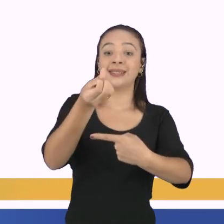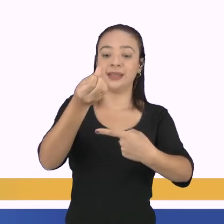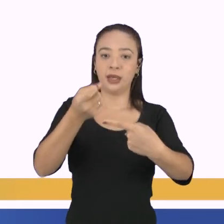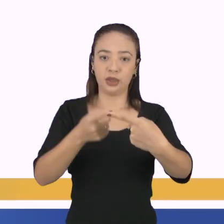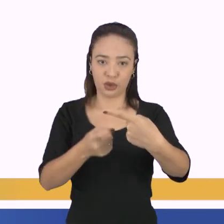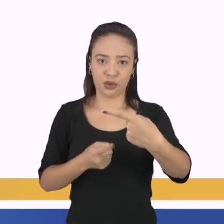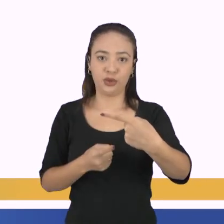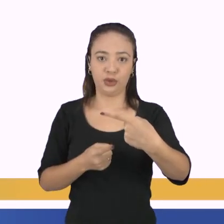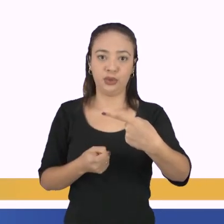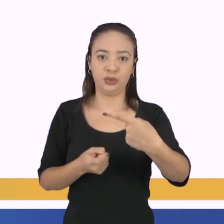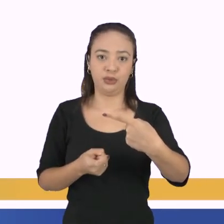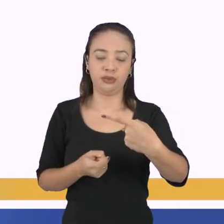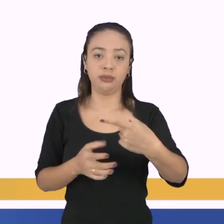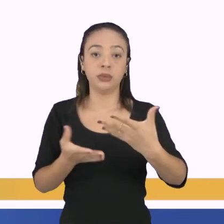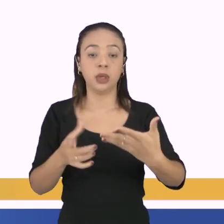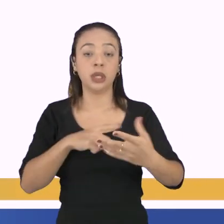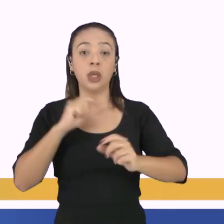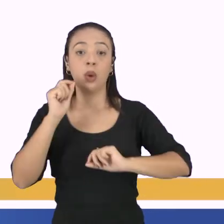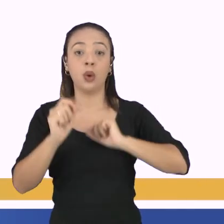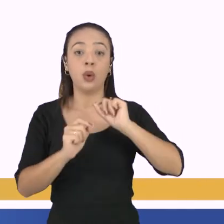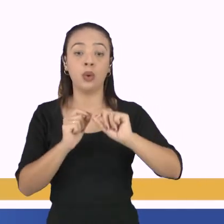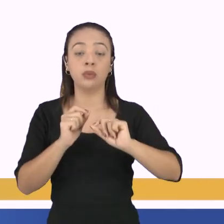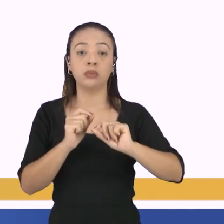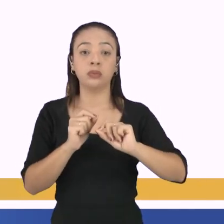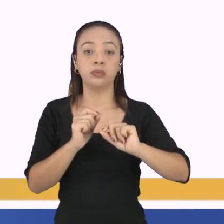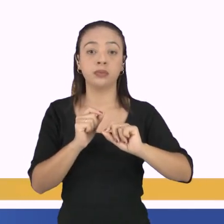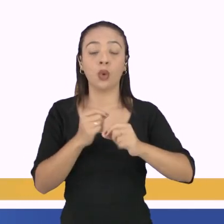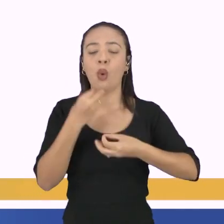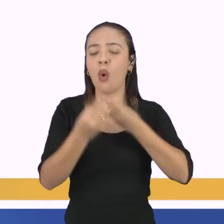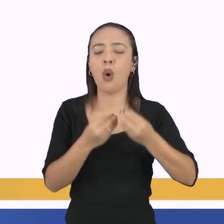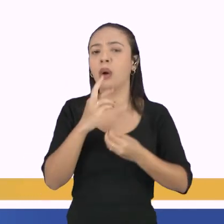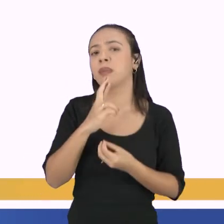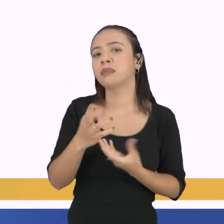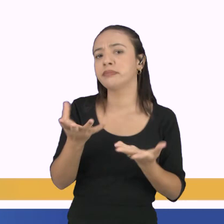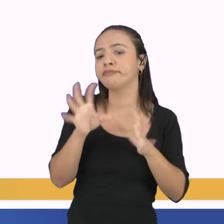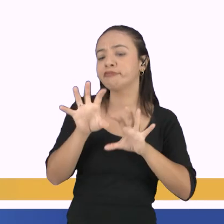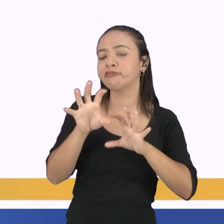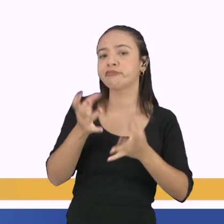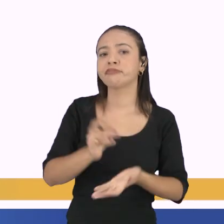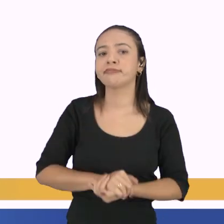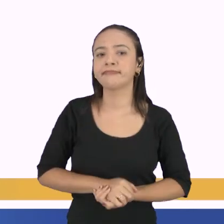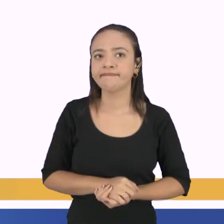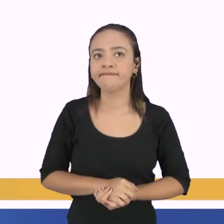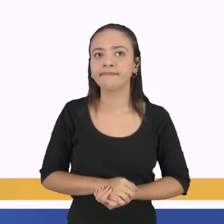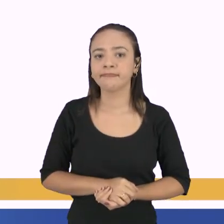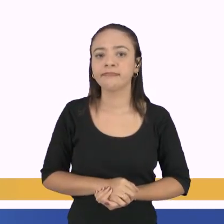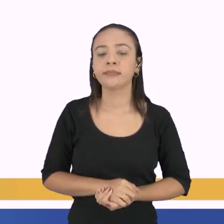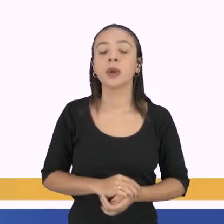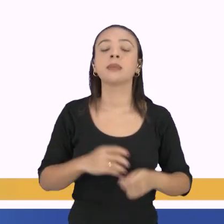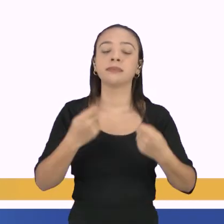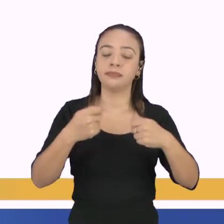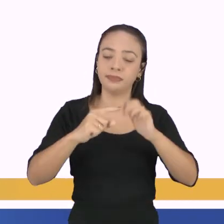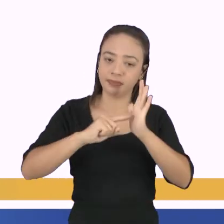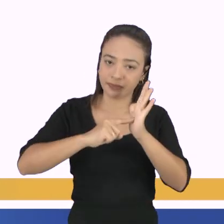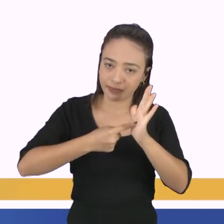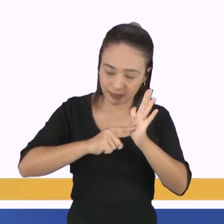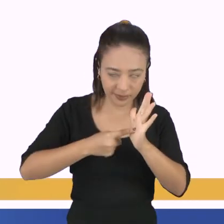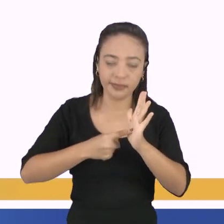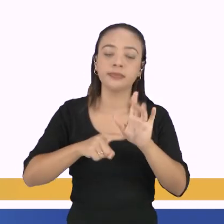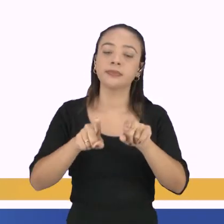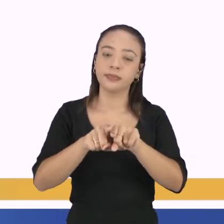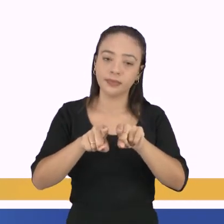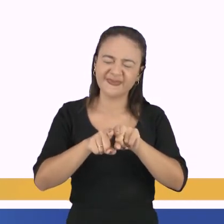x. Aí eu tenho então uma igualdade de frações, e como é que eu resolvo essa igualdade? Produto dos meios